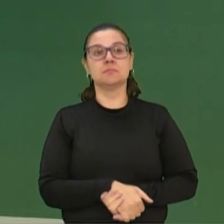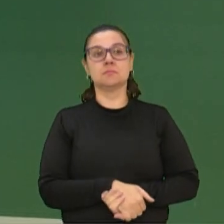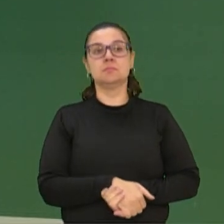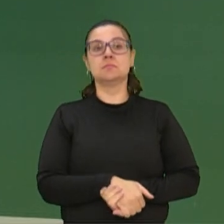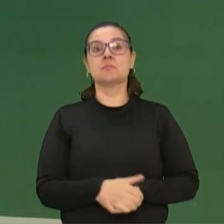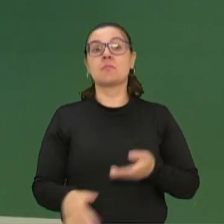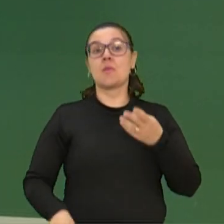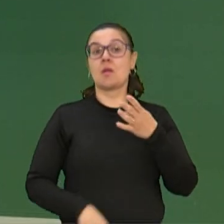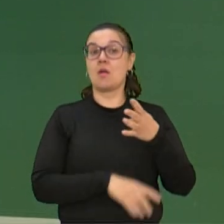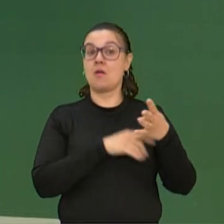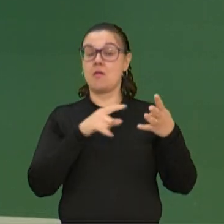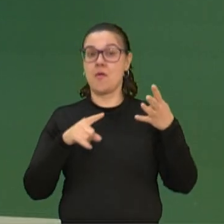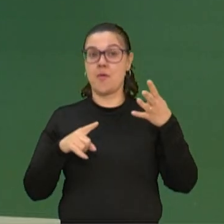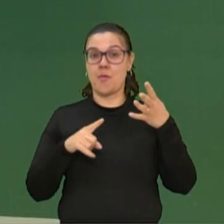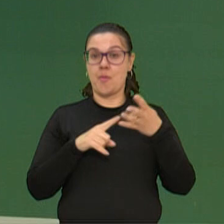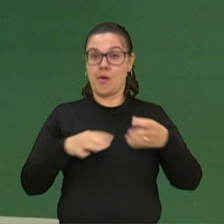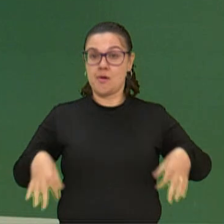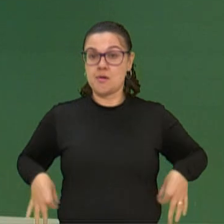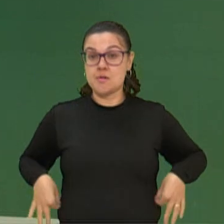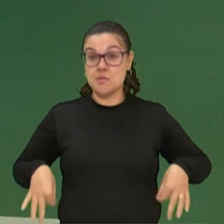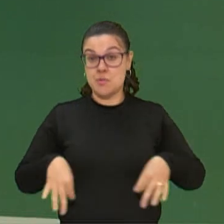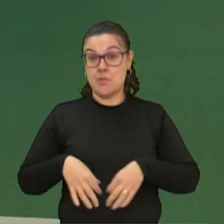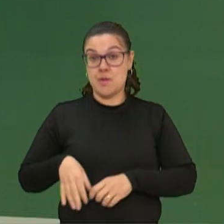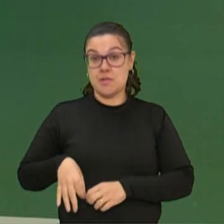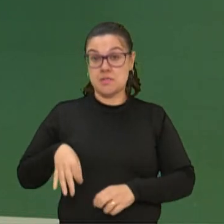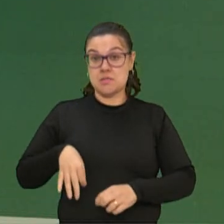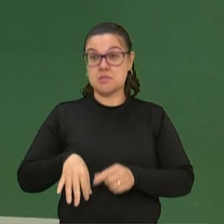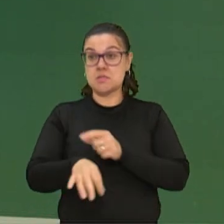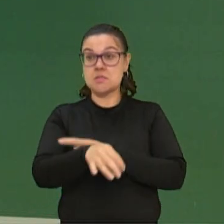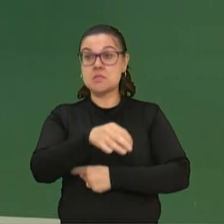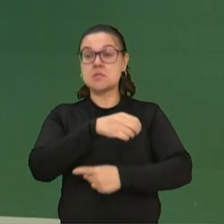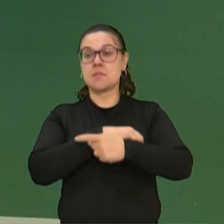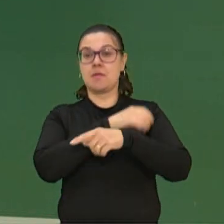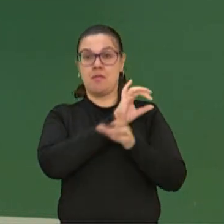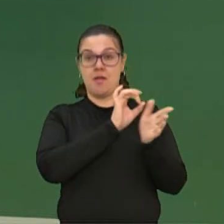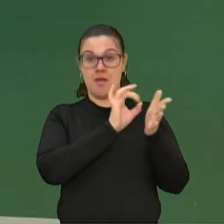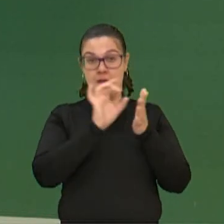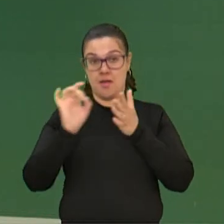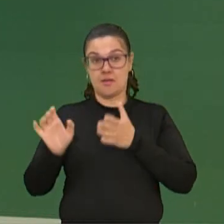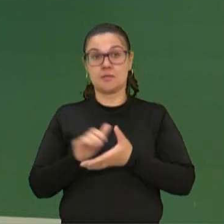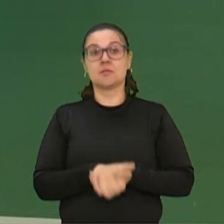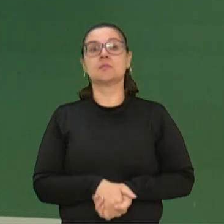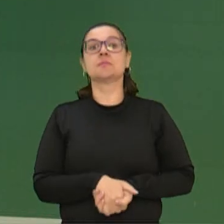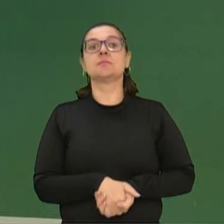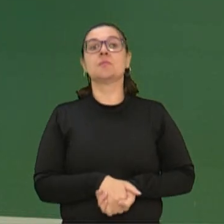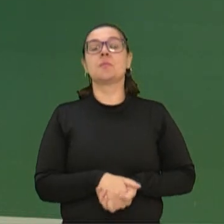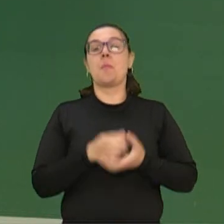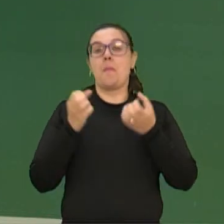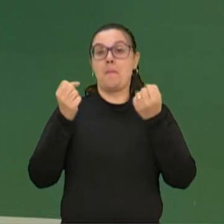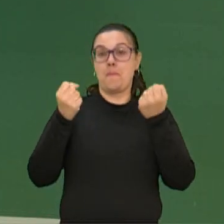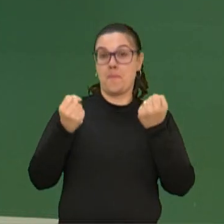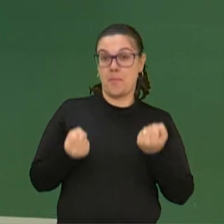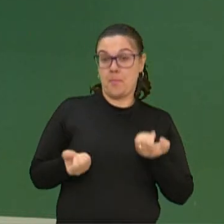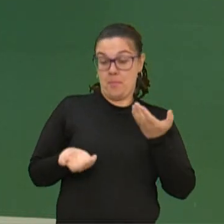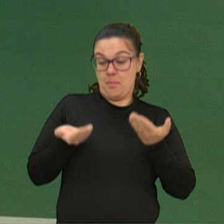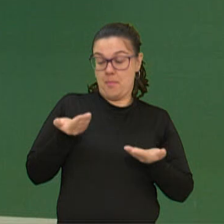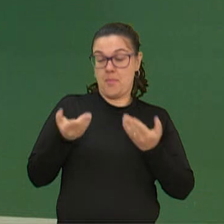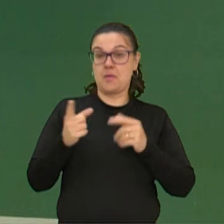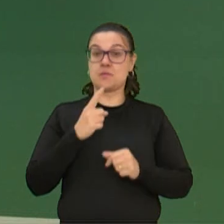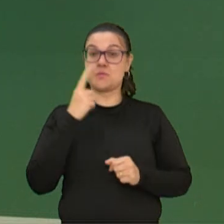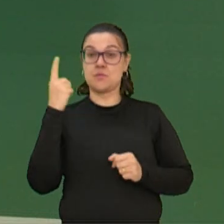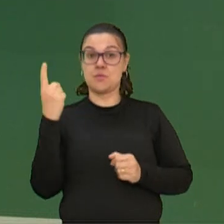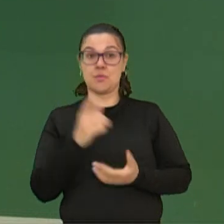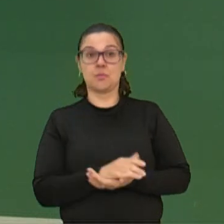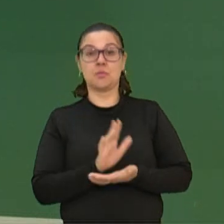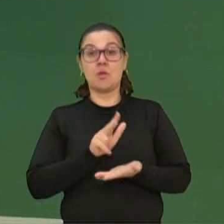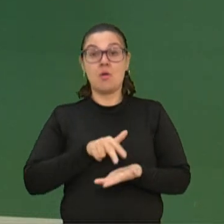pulmões ali, as medidas corpóreas, que a gente já vai ver cada item desse, tá? Peso e altura, a